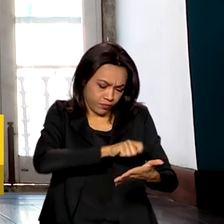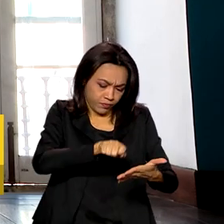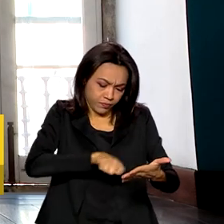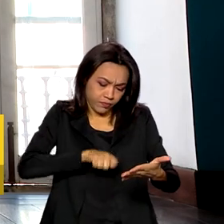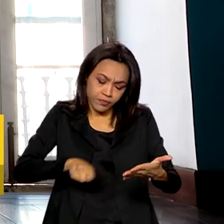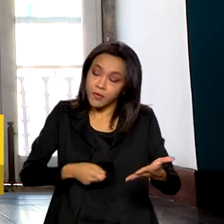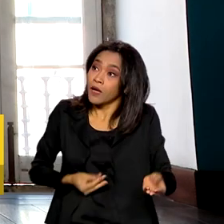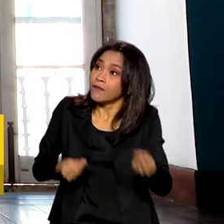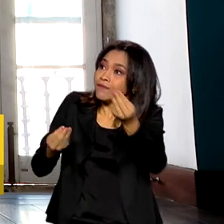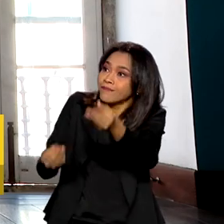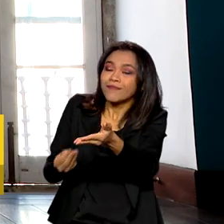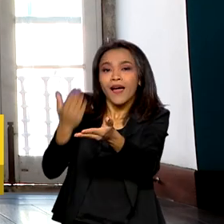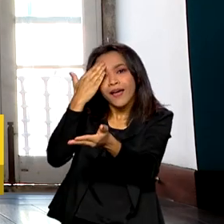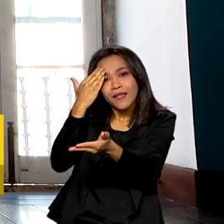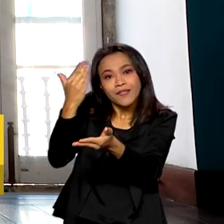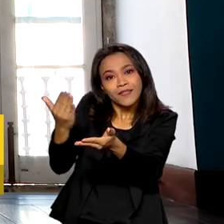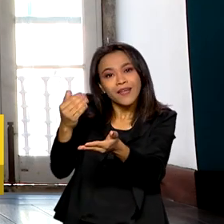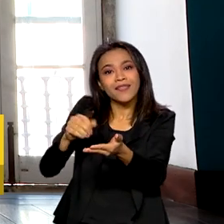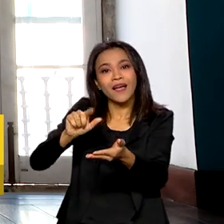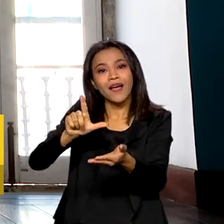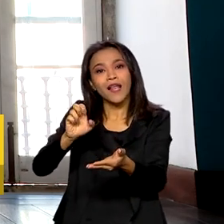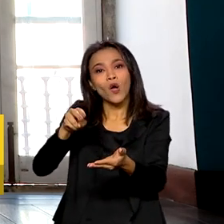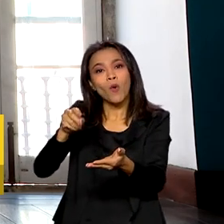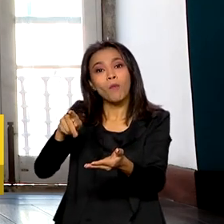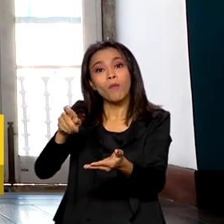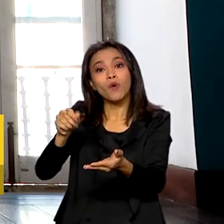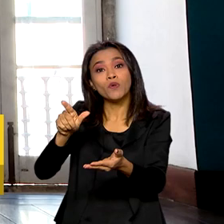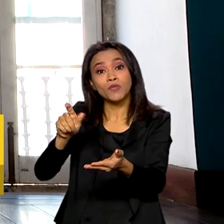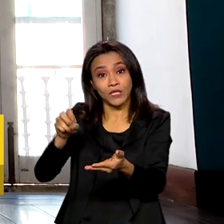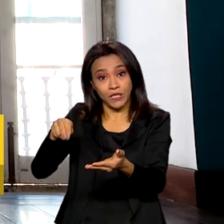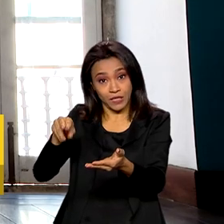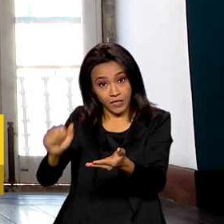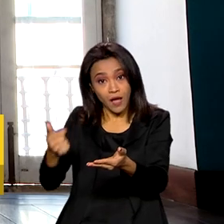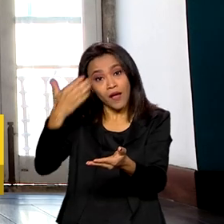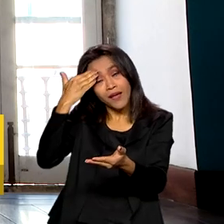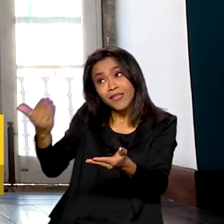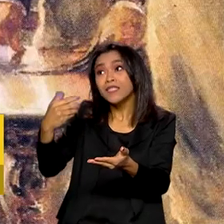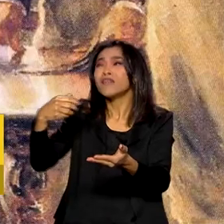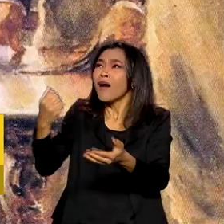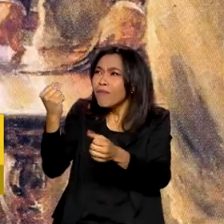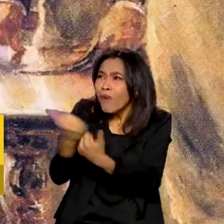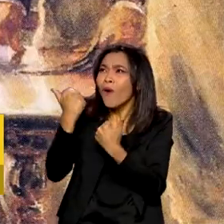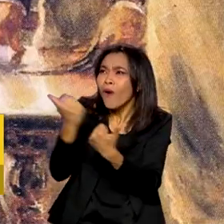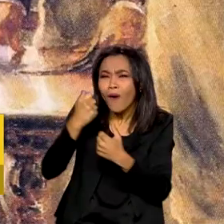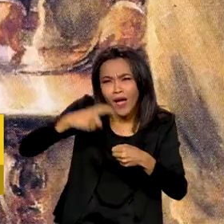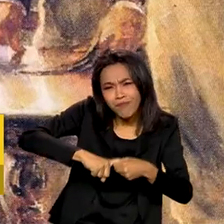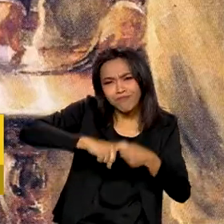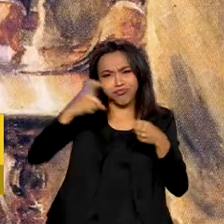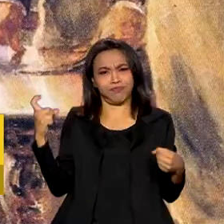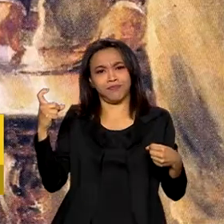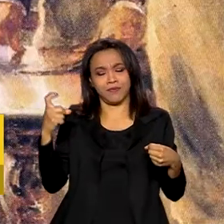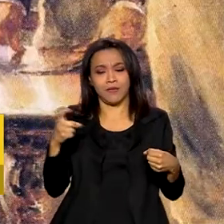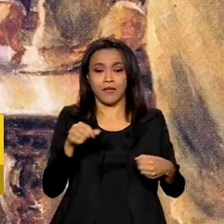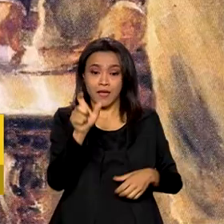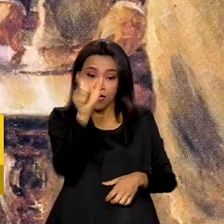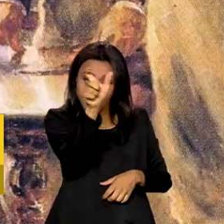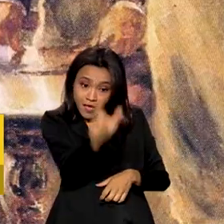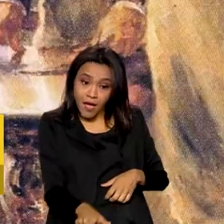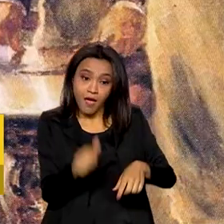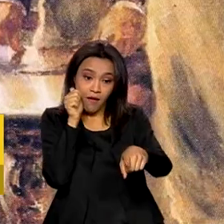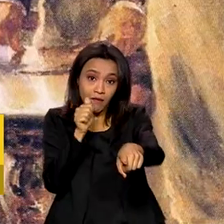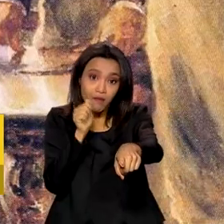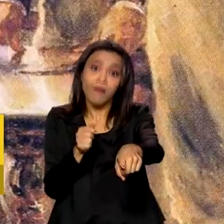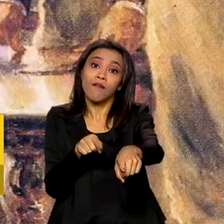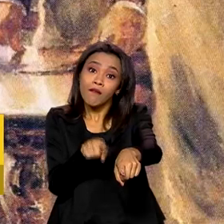a participação dela e pedindo para ela apoiar a emancipação. E a Leopoldina, que no início